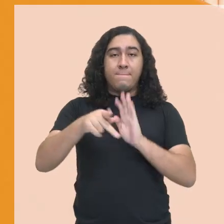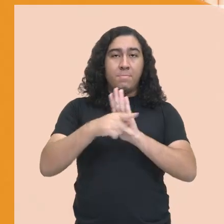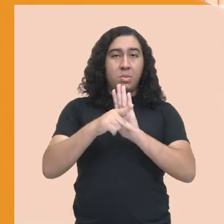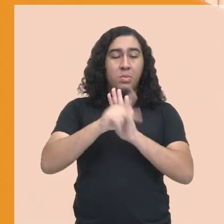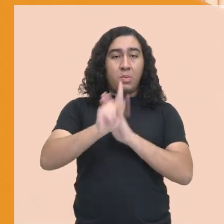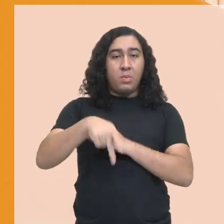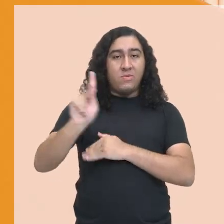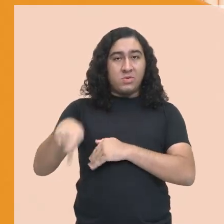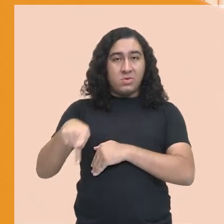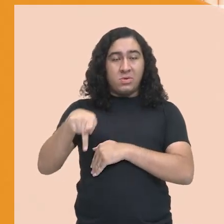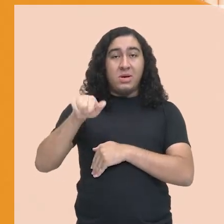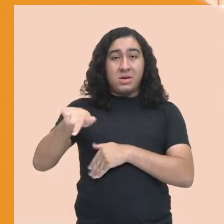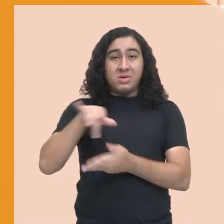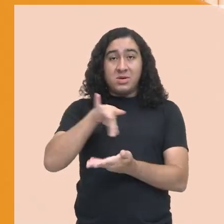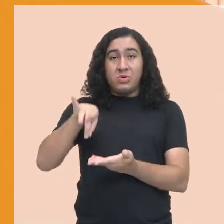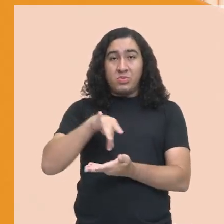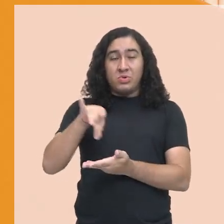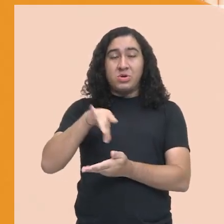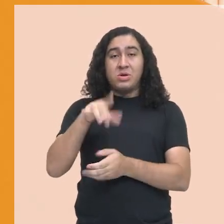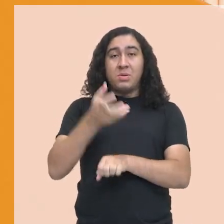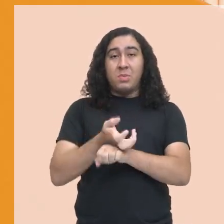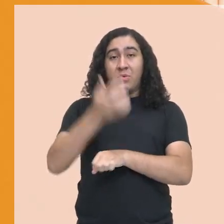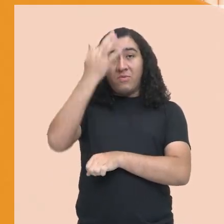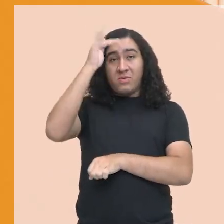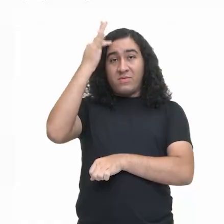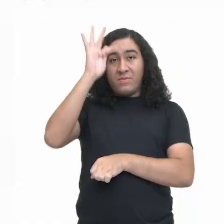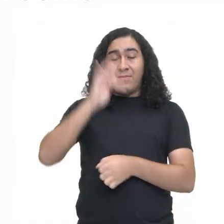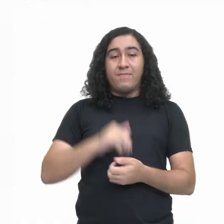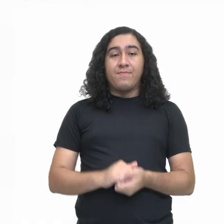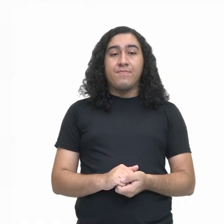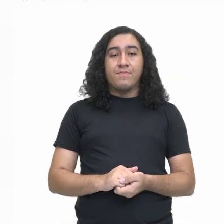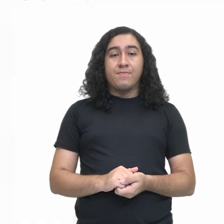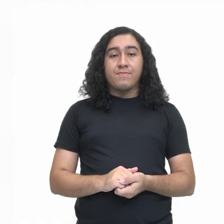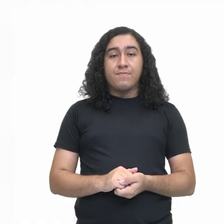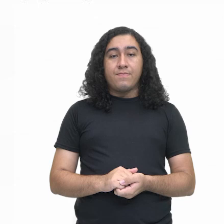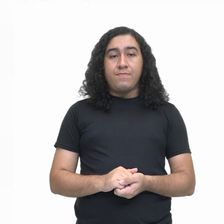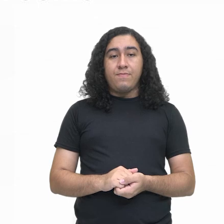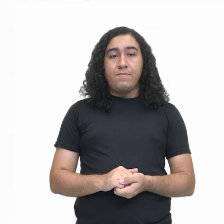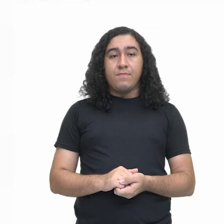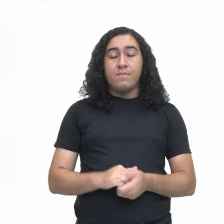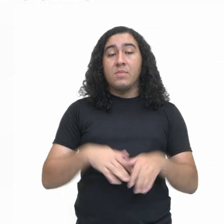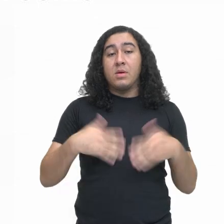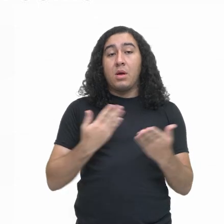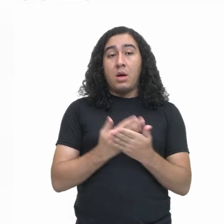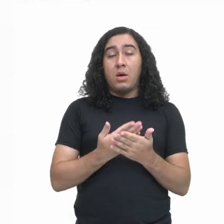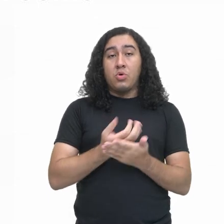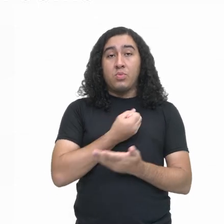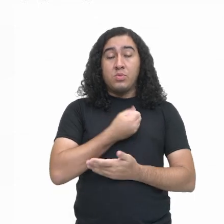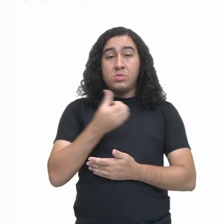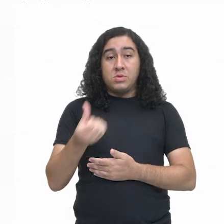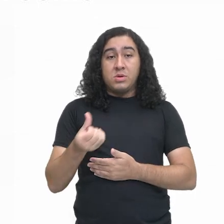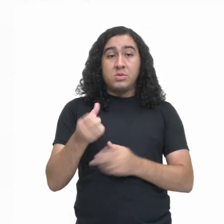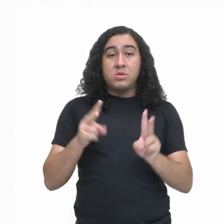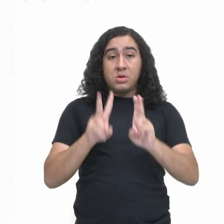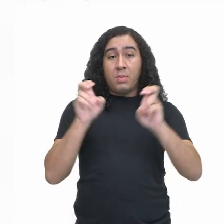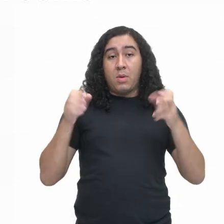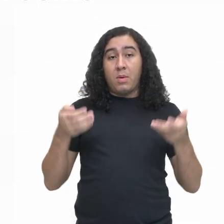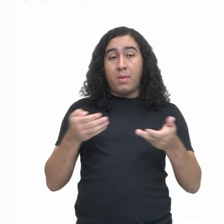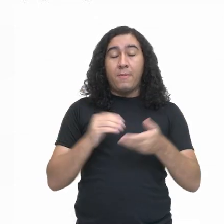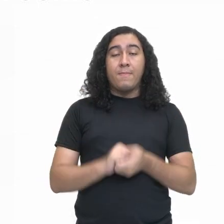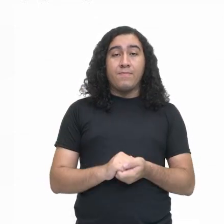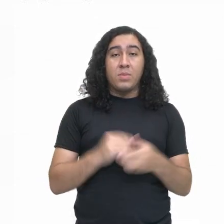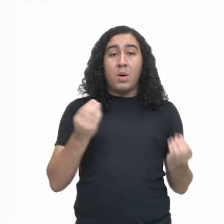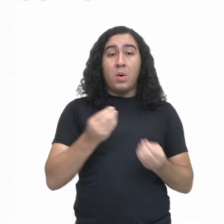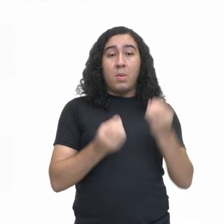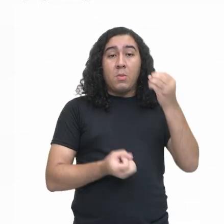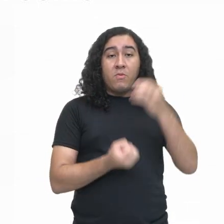Mídias, e vamos então aqui acompanhar a nossa aula. Então nós estamos aqui com a aula de número 6. O objeto de conhecimento é